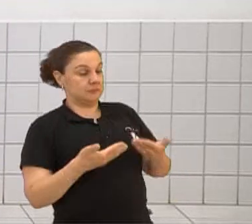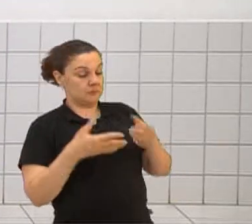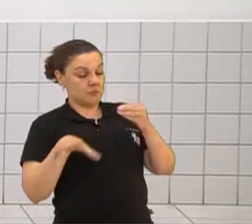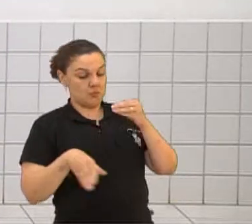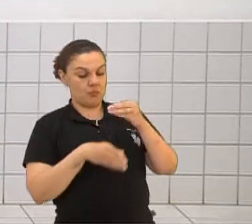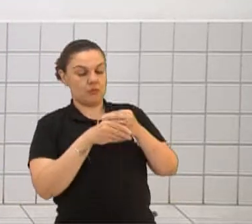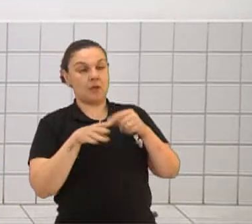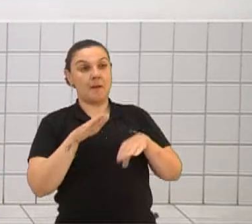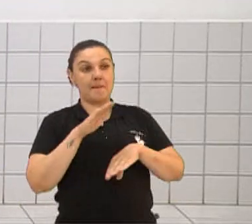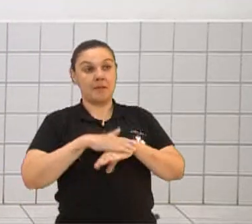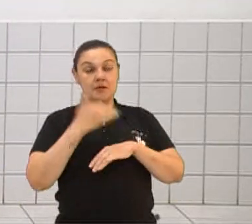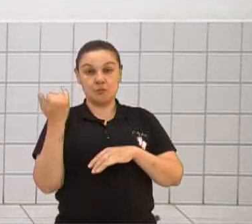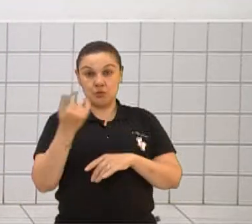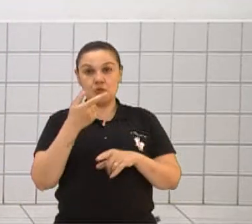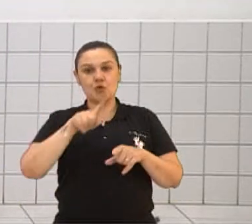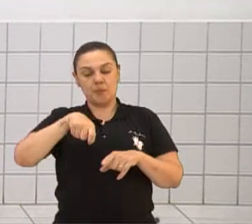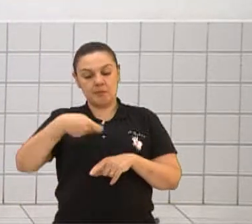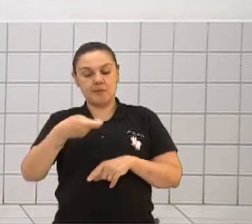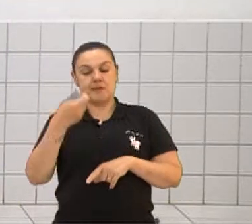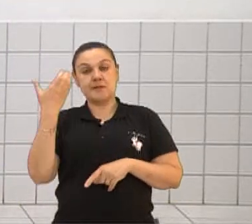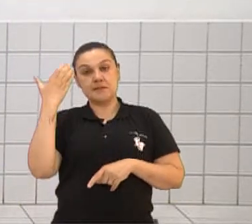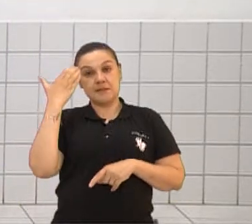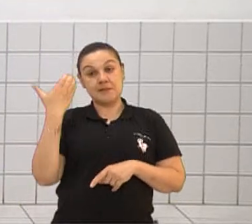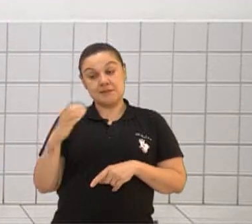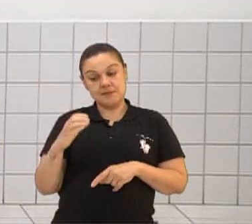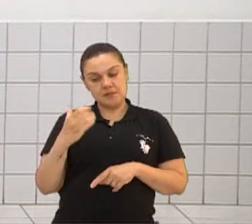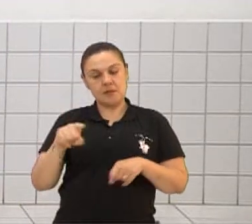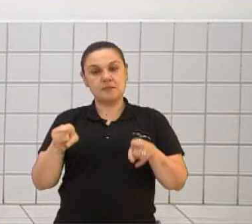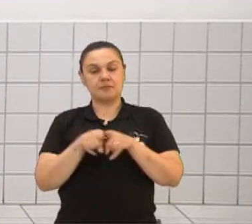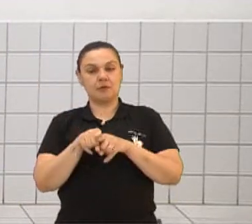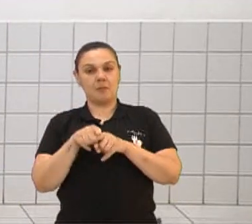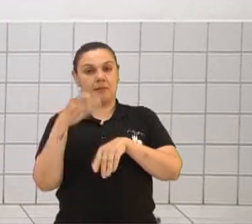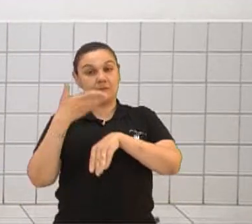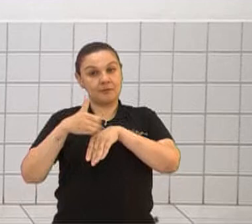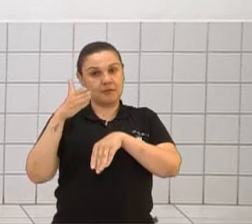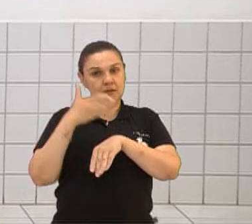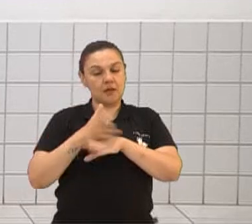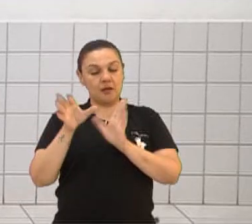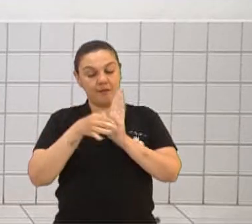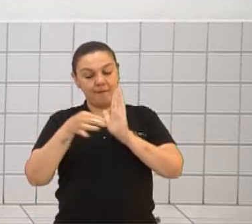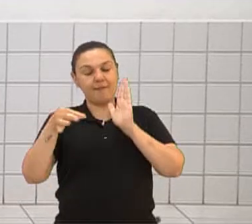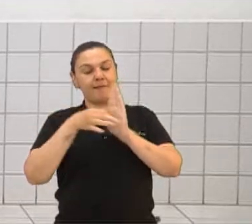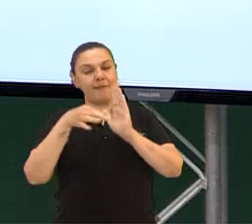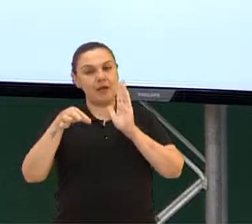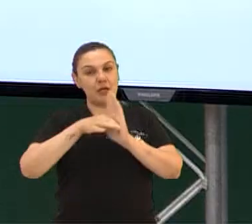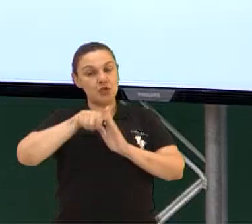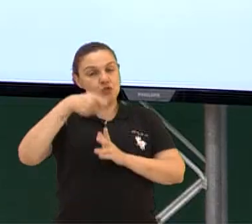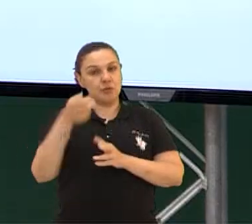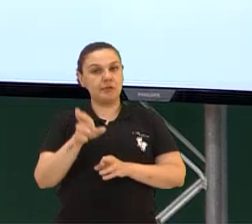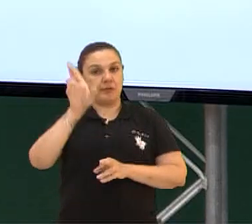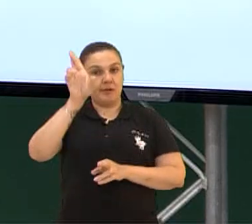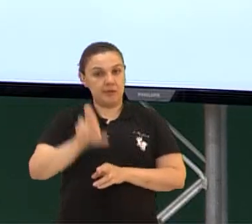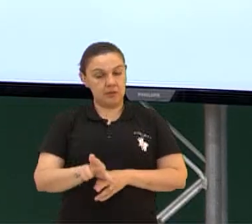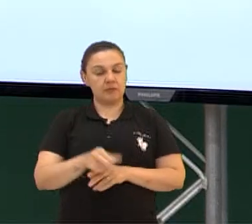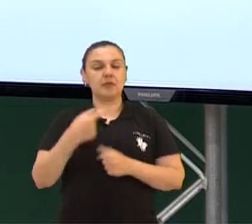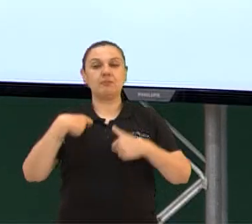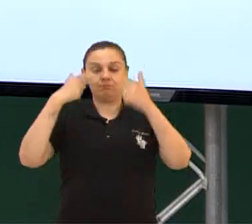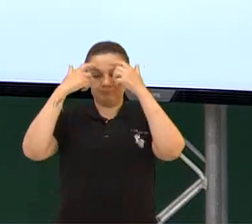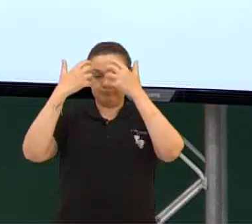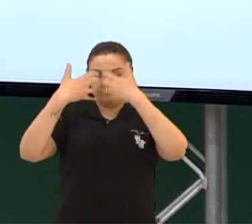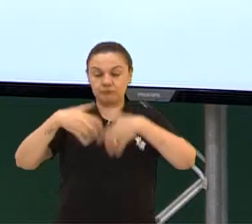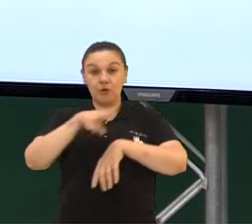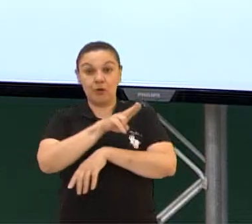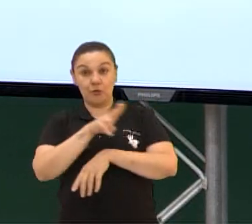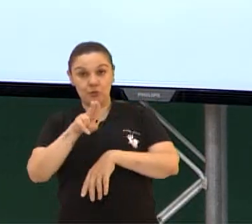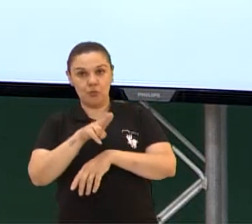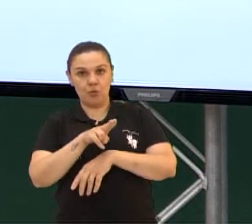adendo aqui para o papel da ciência e da técnica, que eu já mencionei aqui, que é a crítica que eles vão fazer a uma razão, a uma racionalidade chamada